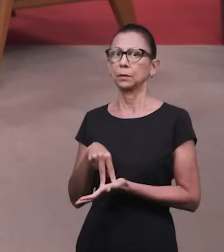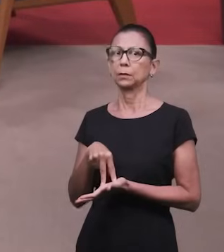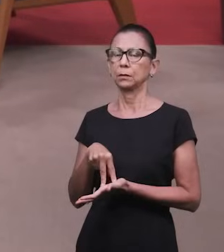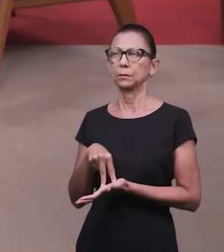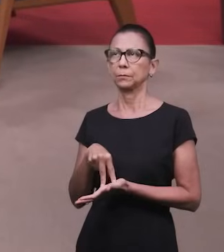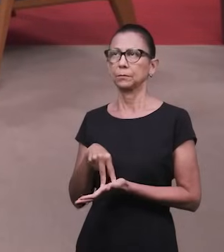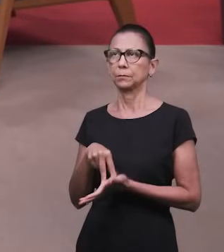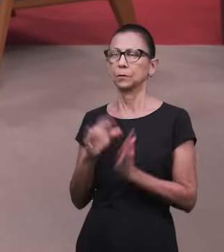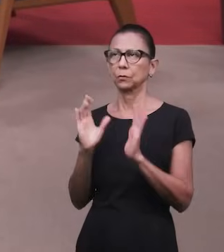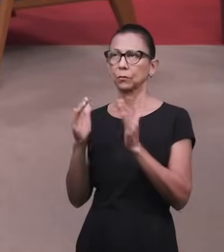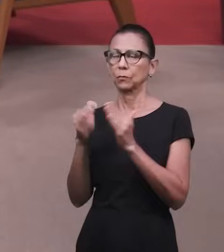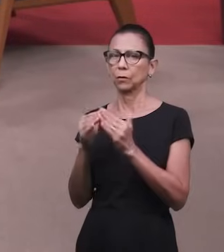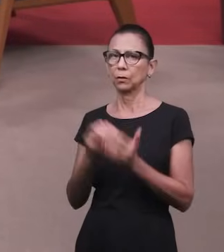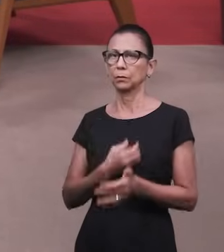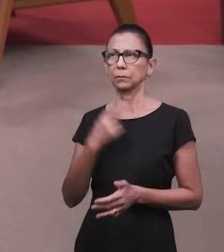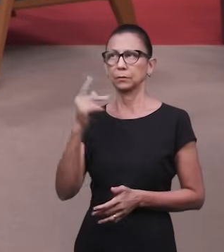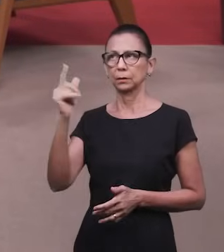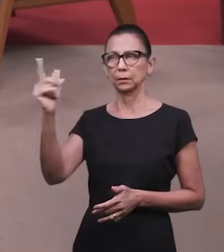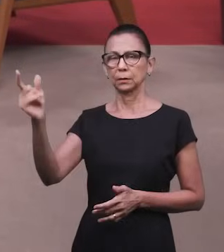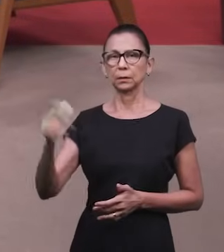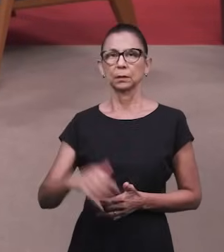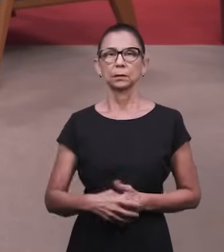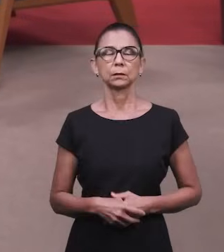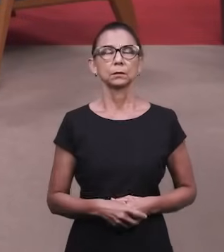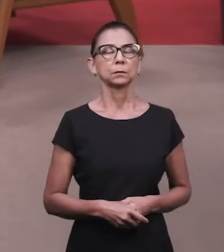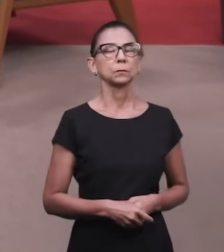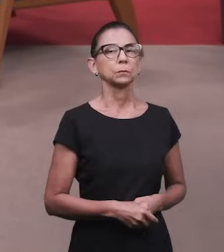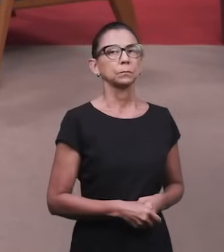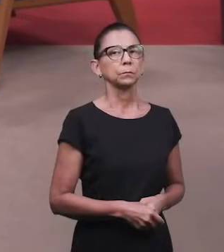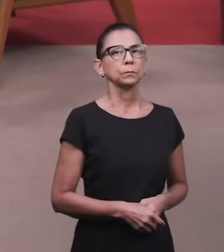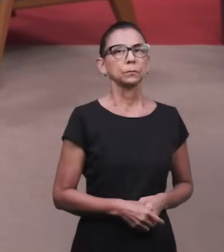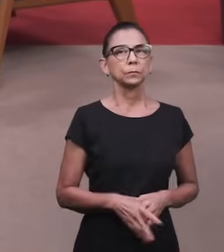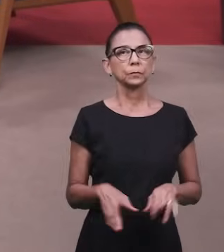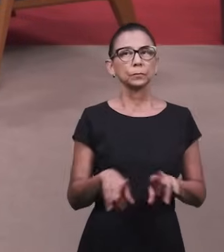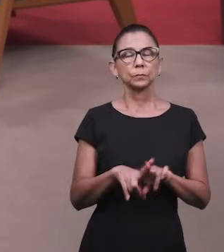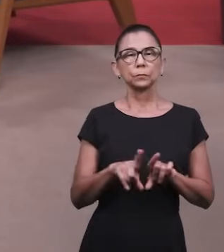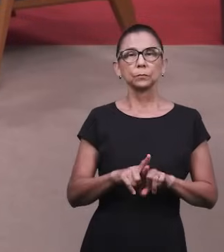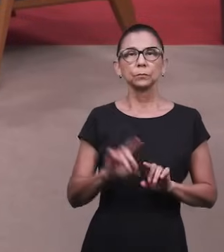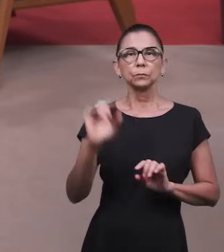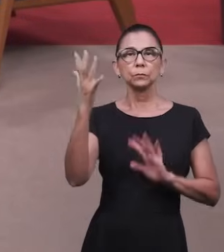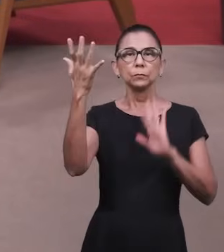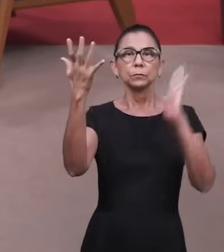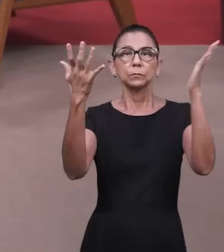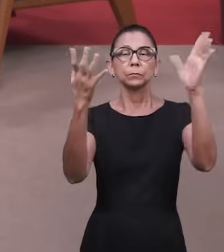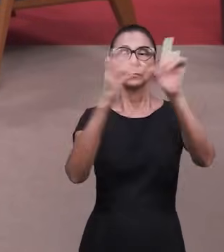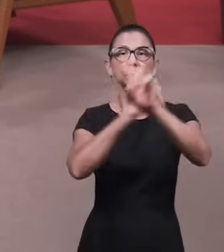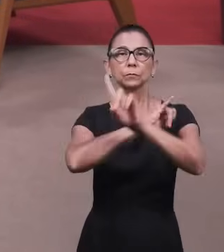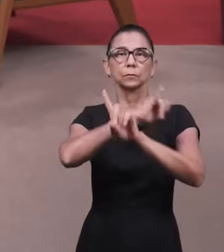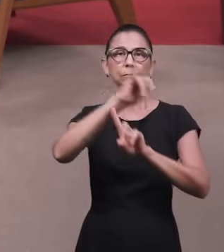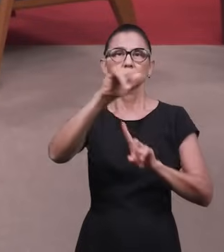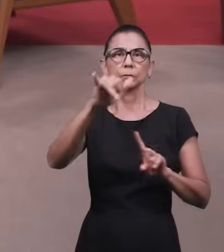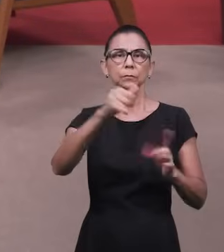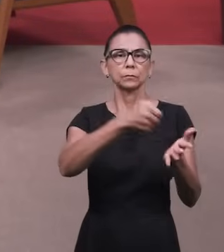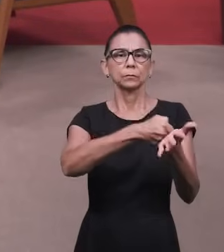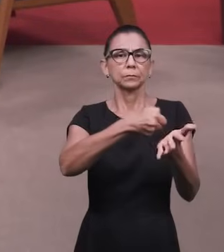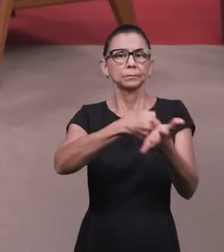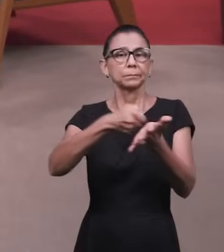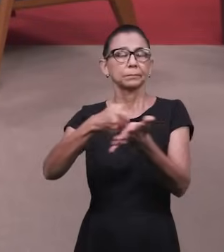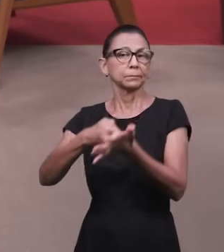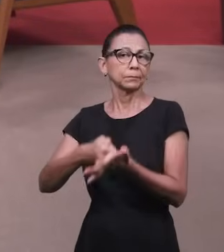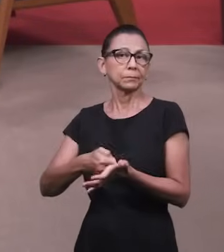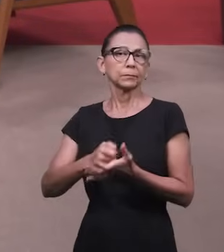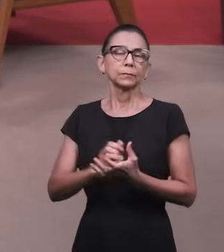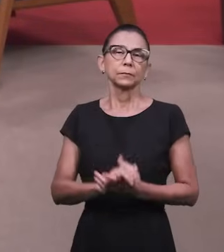E os marcadores proféticos, eles não são, eles são avisos,